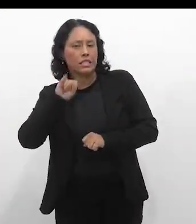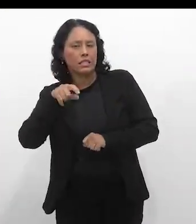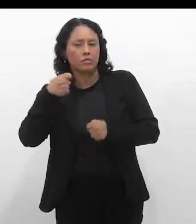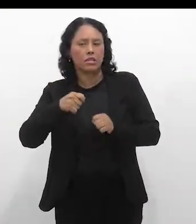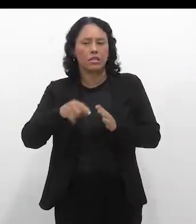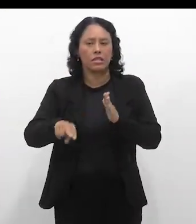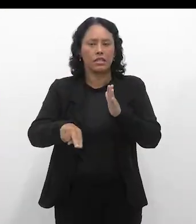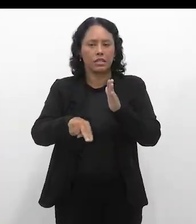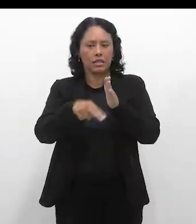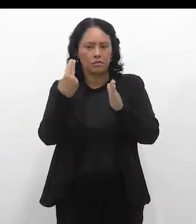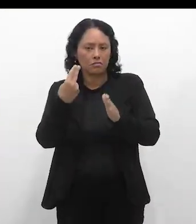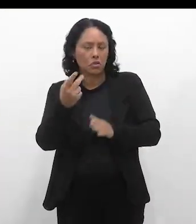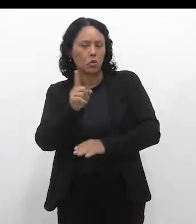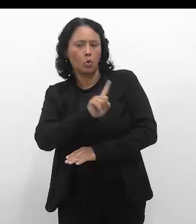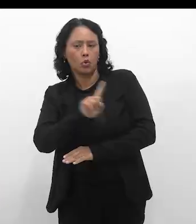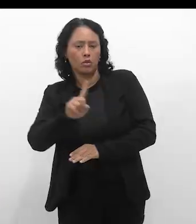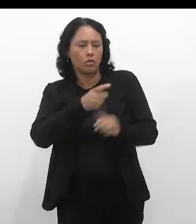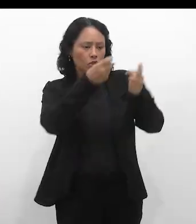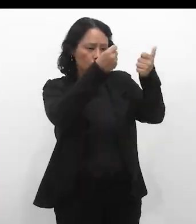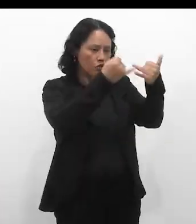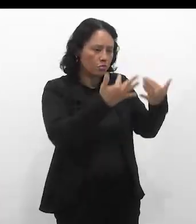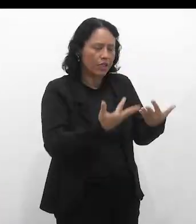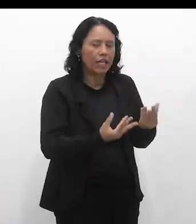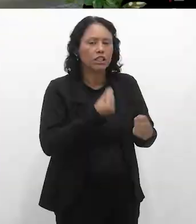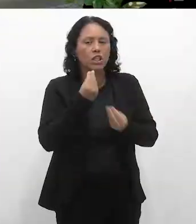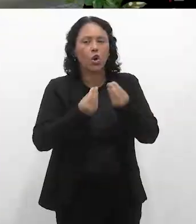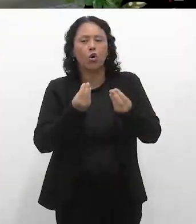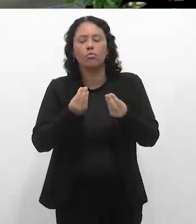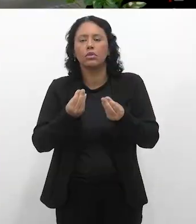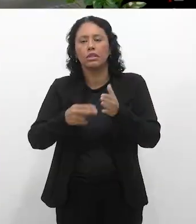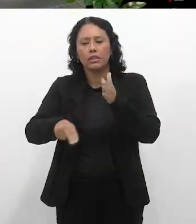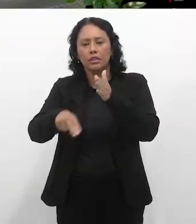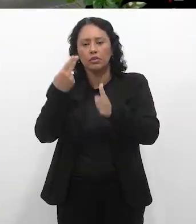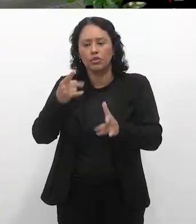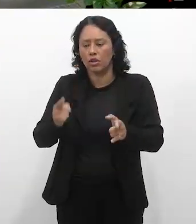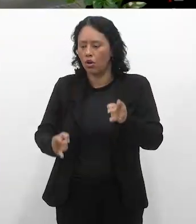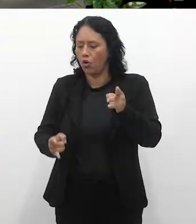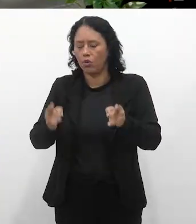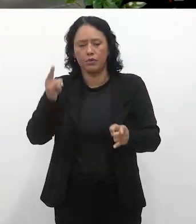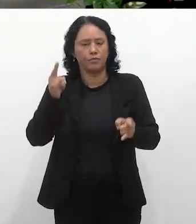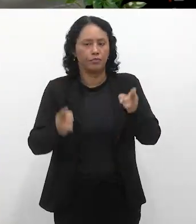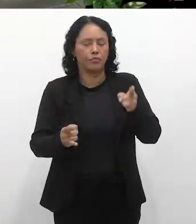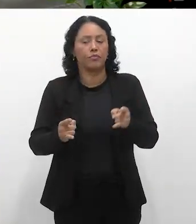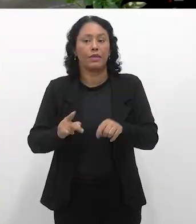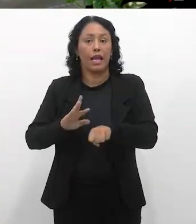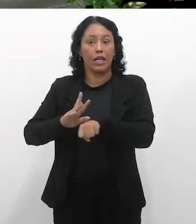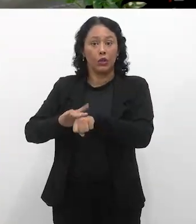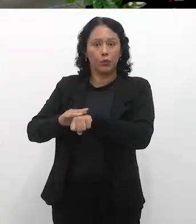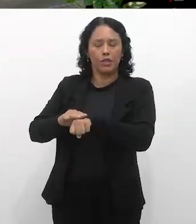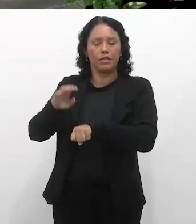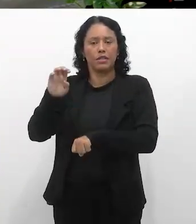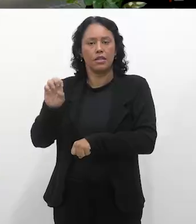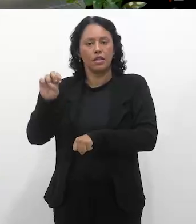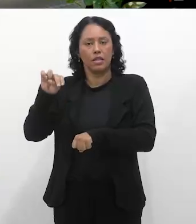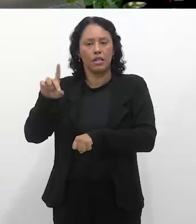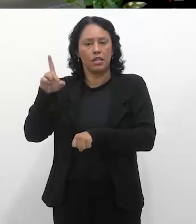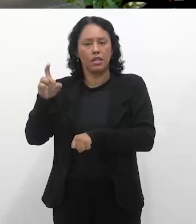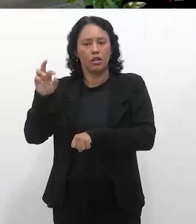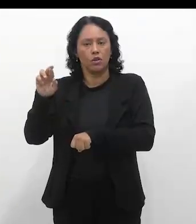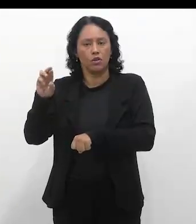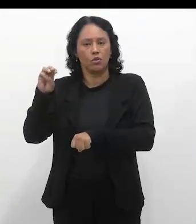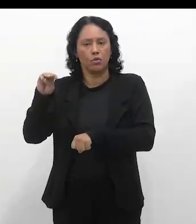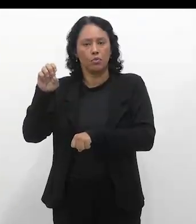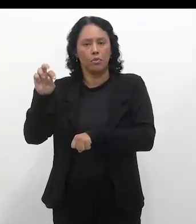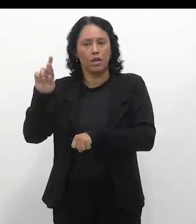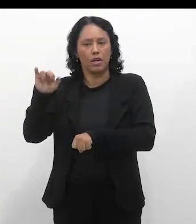não. E eu queria que o senhor também explicasse essa questão da cirurgia robótica. Isso. A endometriose, todo mundo, muitas vezes a